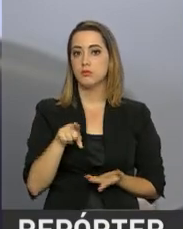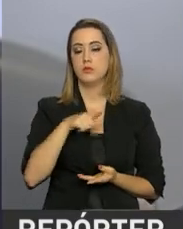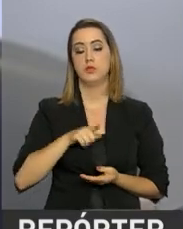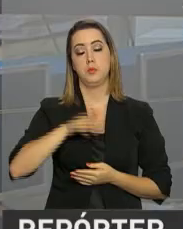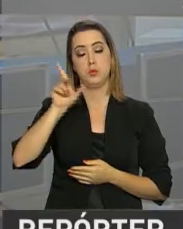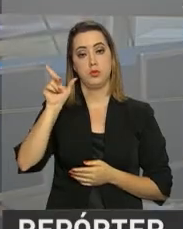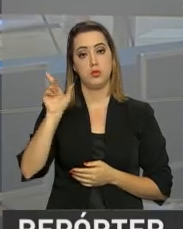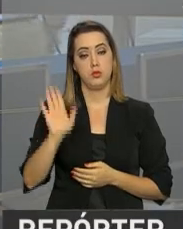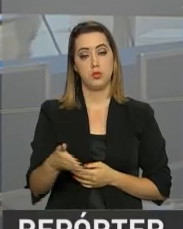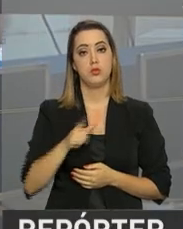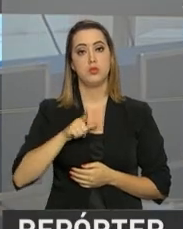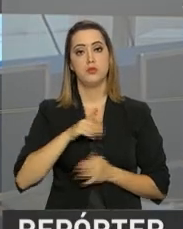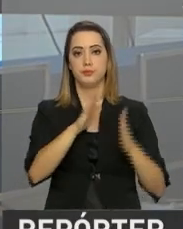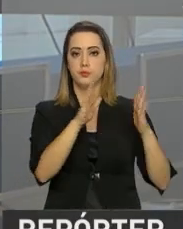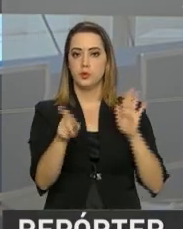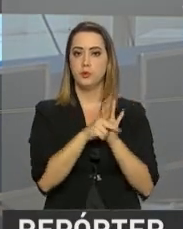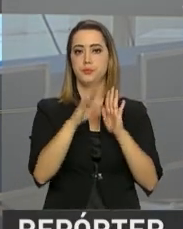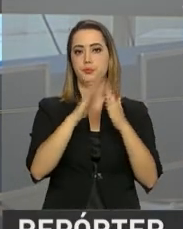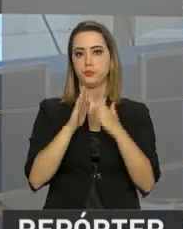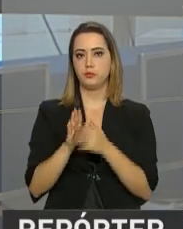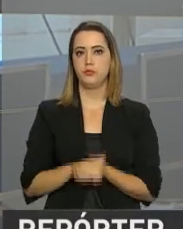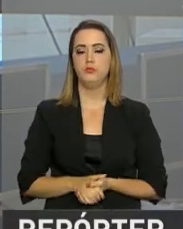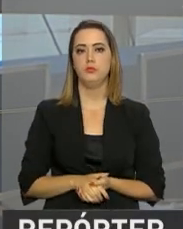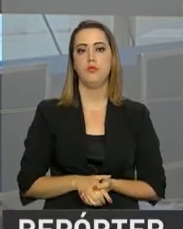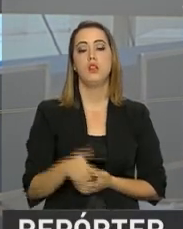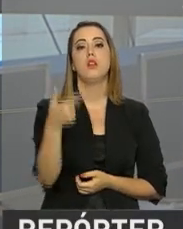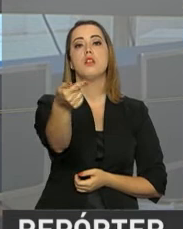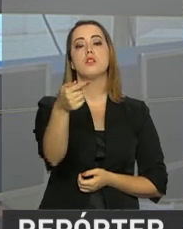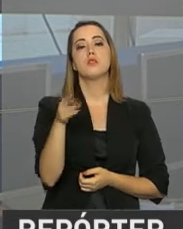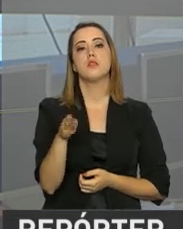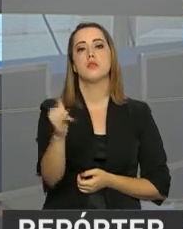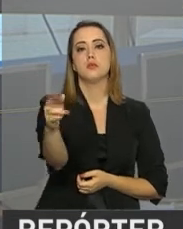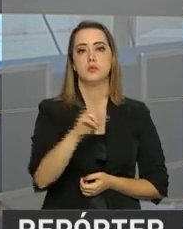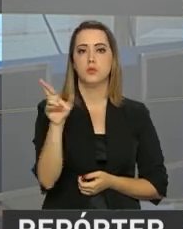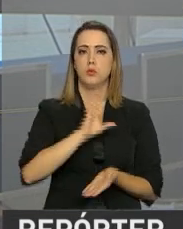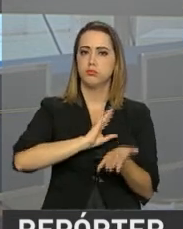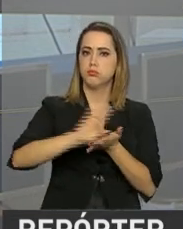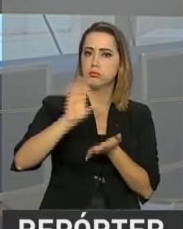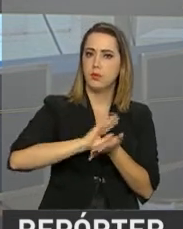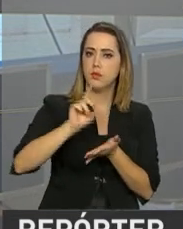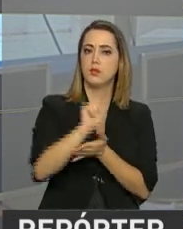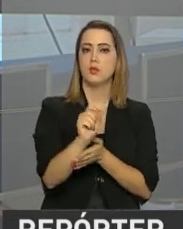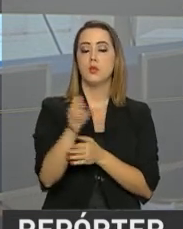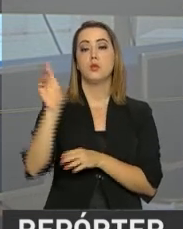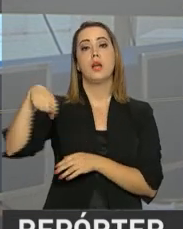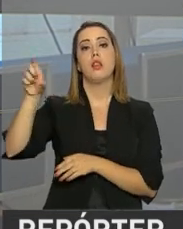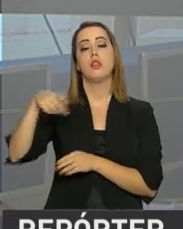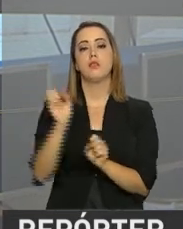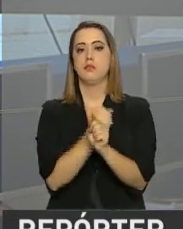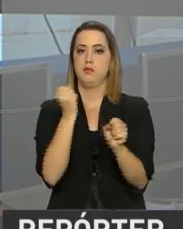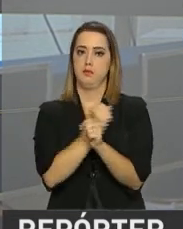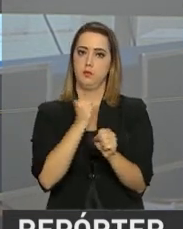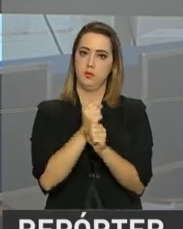a sua residência 7 bilhões de reais foram anunciados pelo governo para o construcard é uma linha de crédito da caixa econômica federal